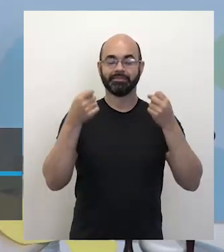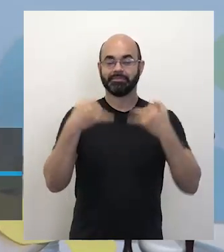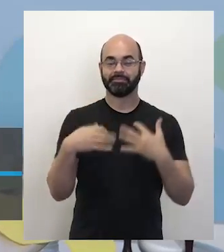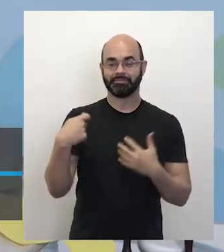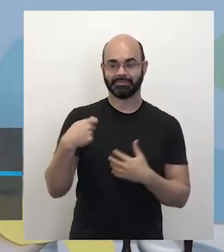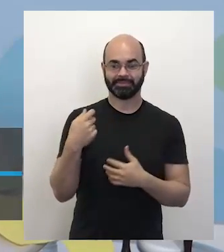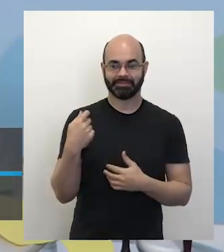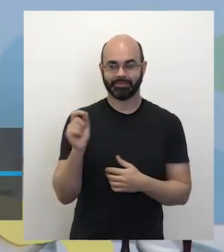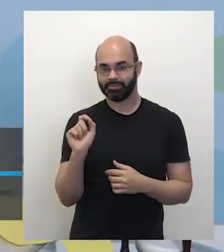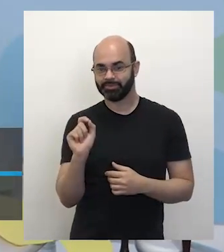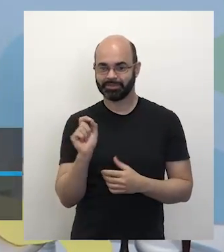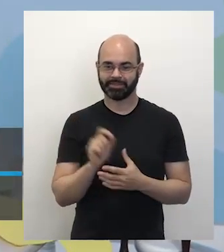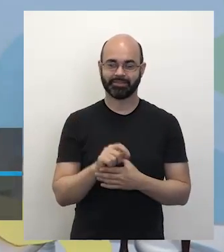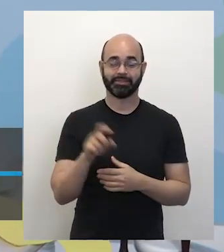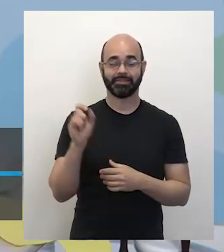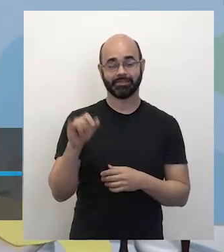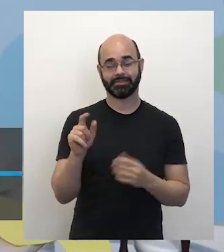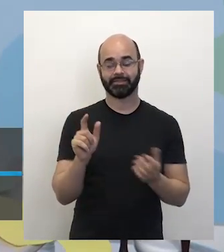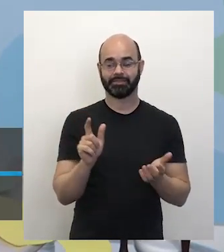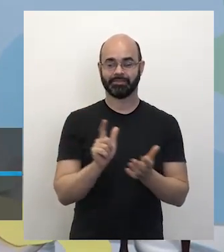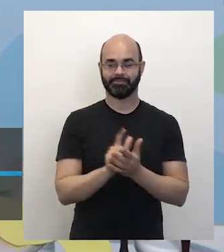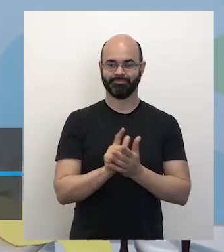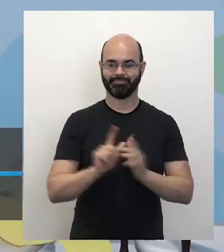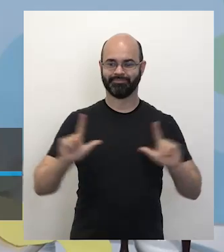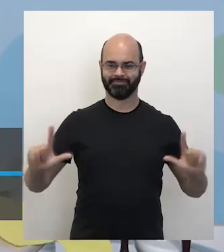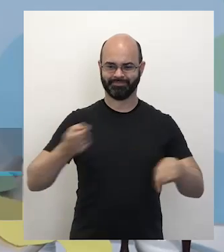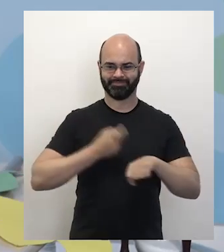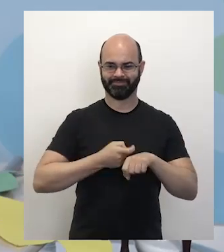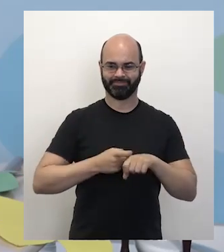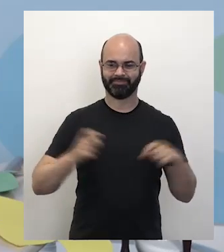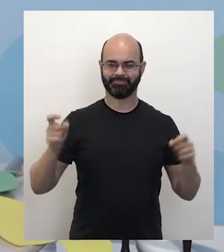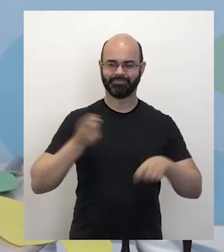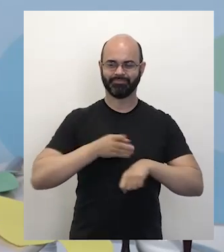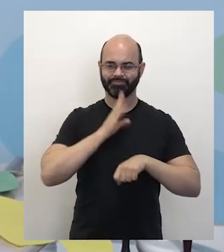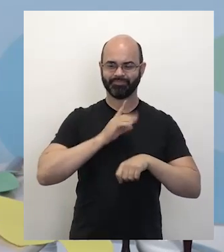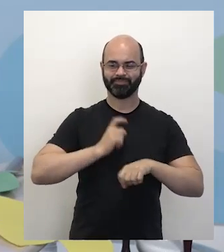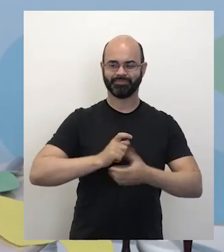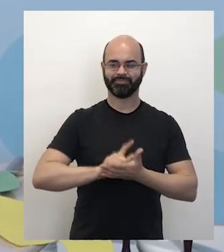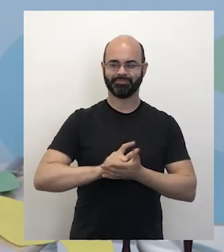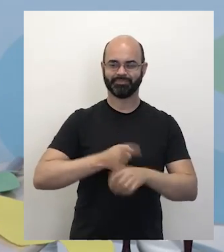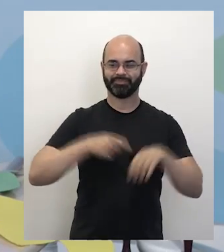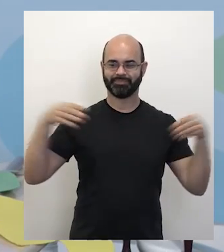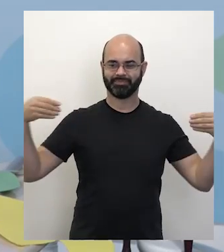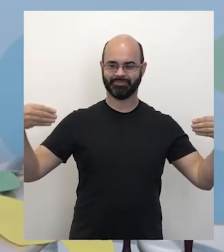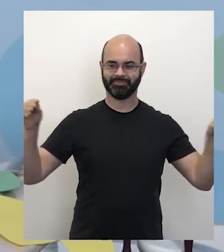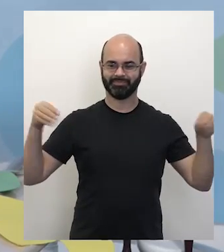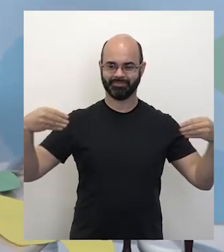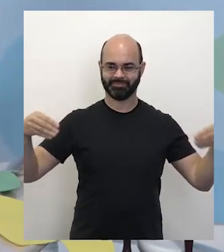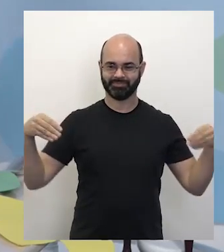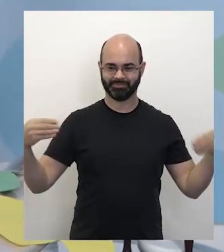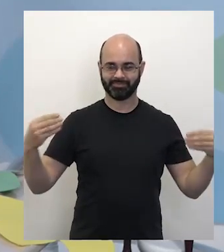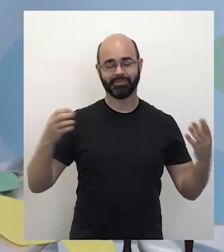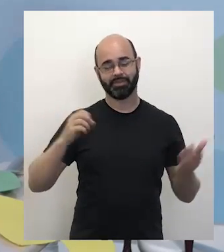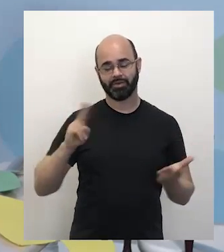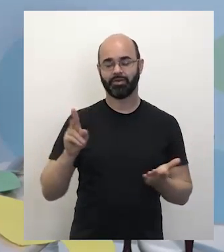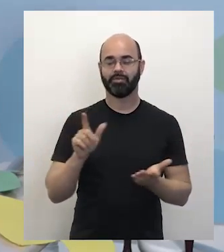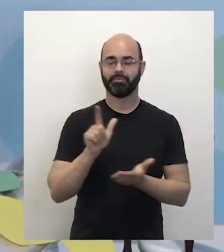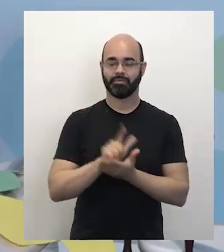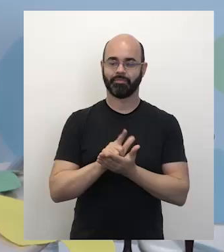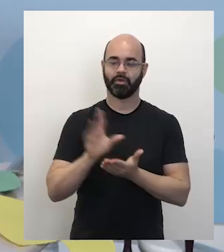tiver, seria o ideal uma cartolina. Ai, professora, não tenho cartolina. Então, cola várias folhinhas de sulfite. Esse aqui é